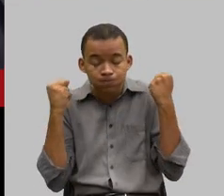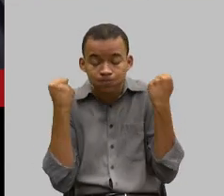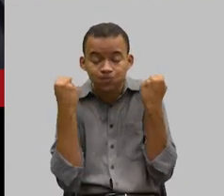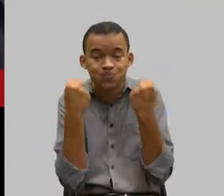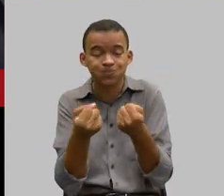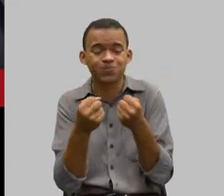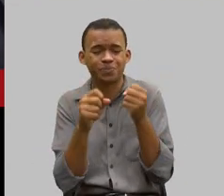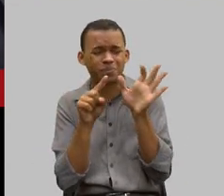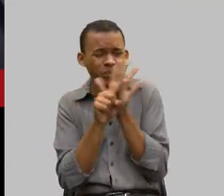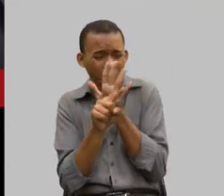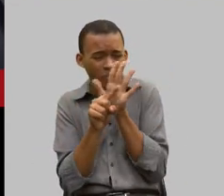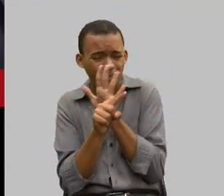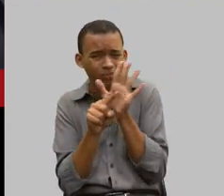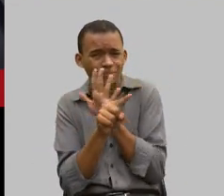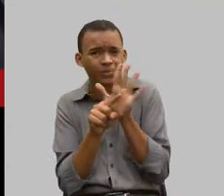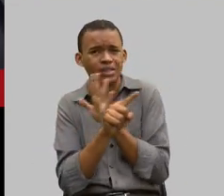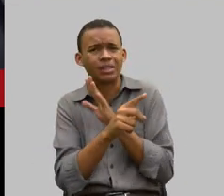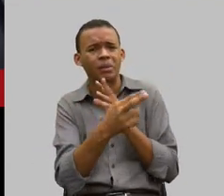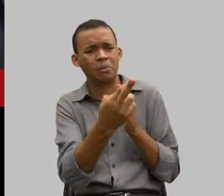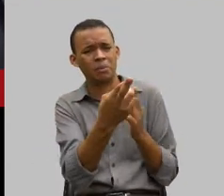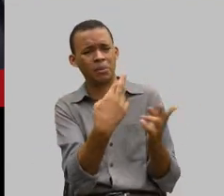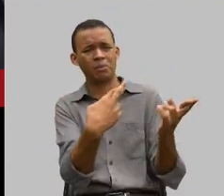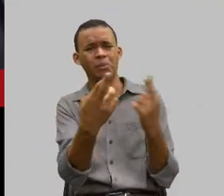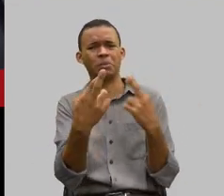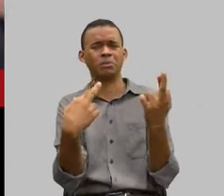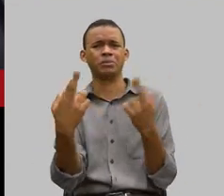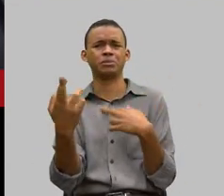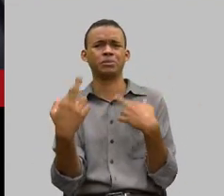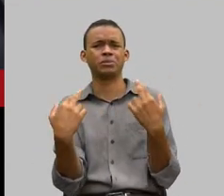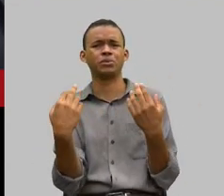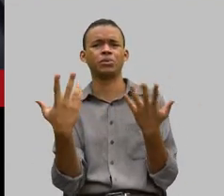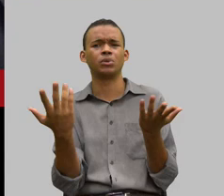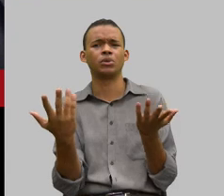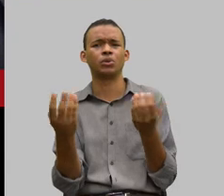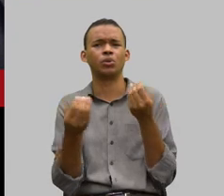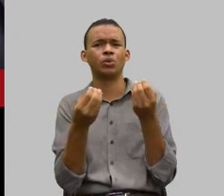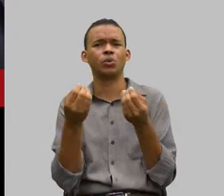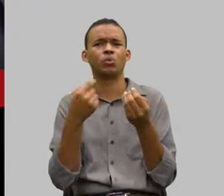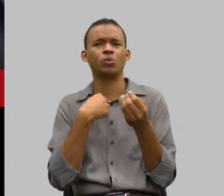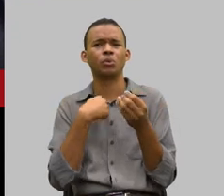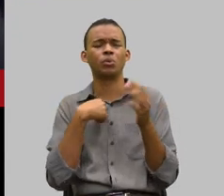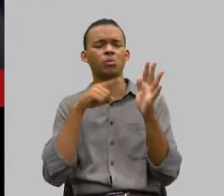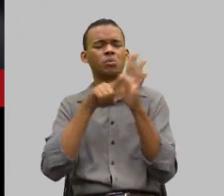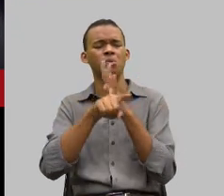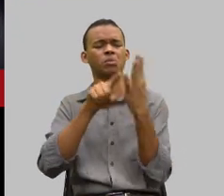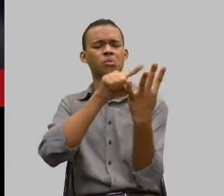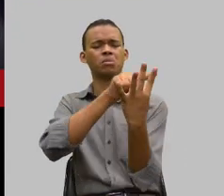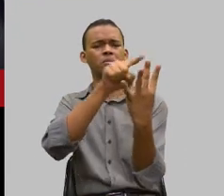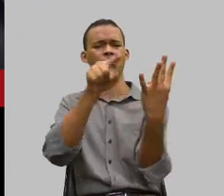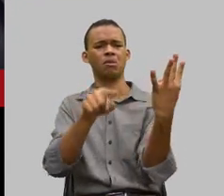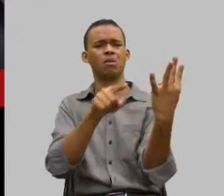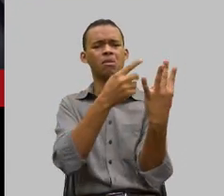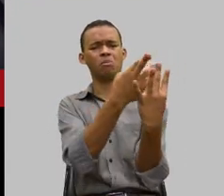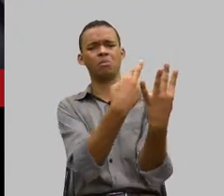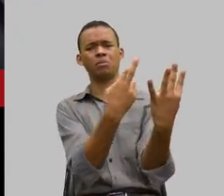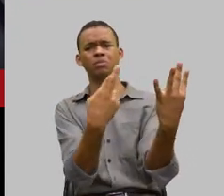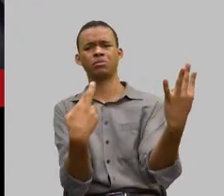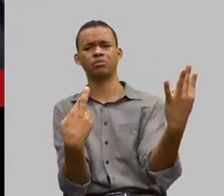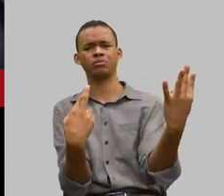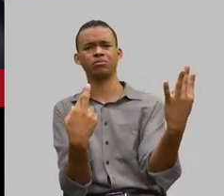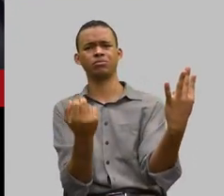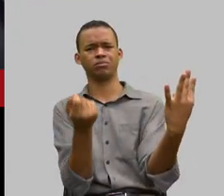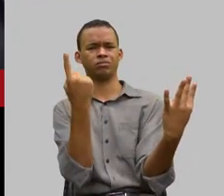número de perguntas para ouvir respostas ou seja como é que eu pergunto para quatro secretários quatro secretários respondem então